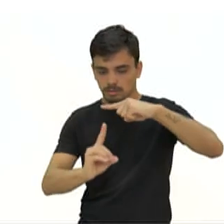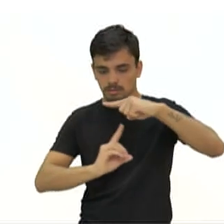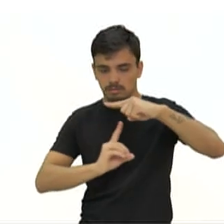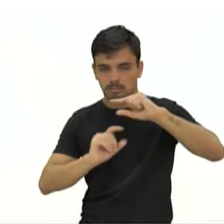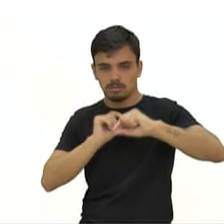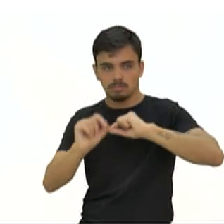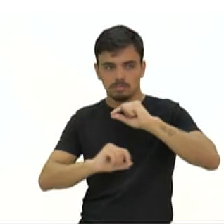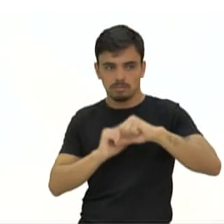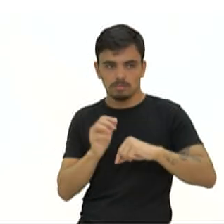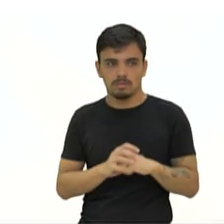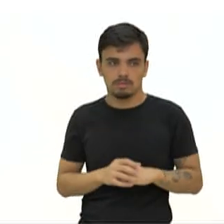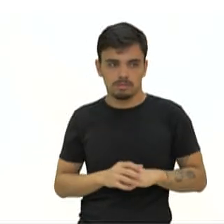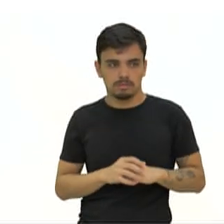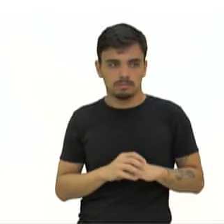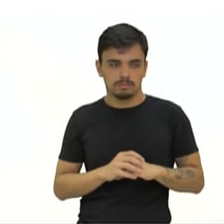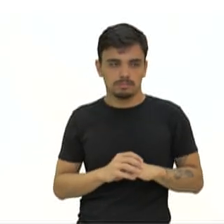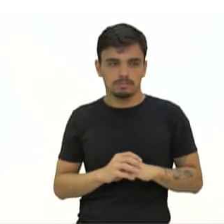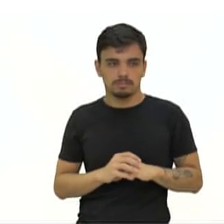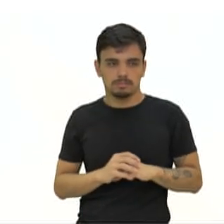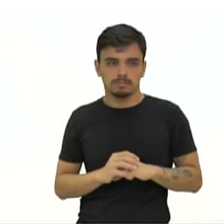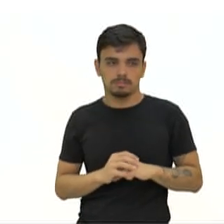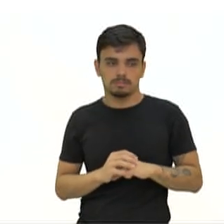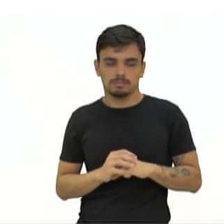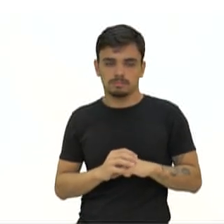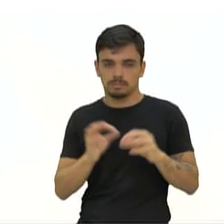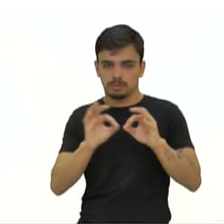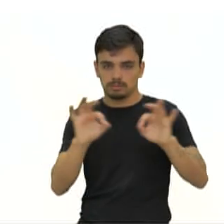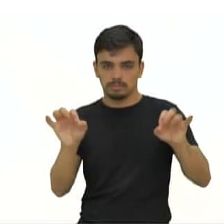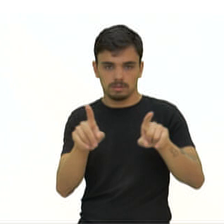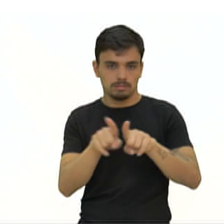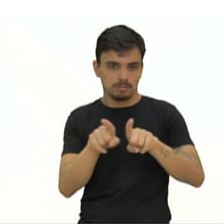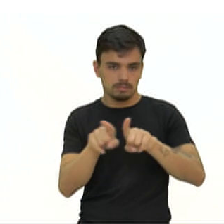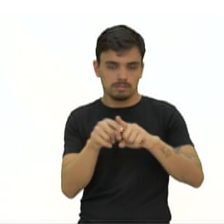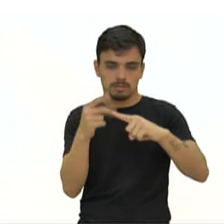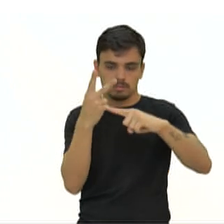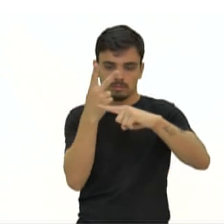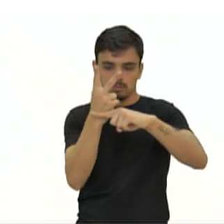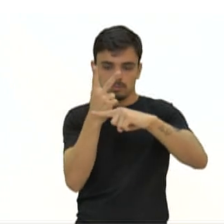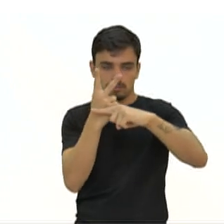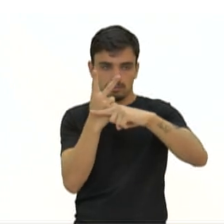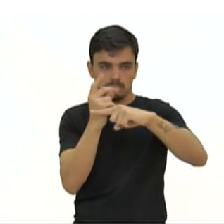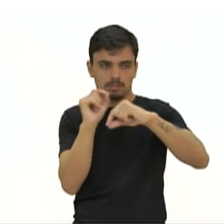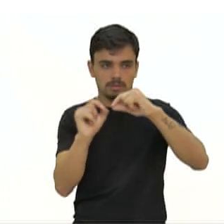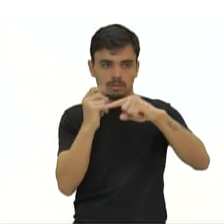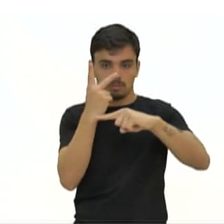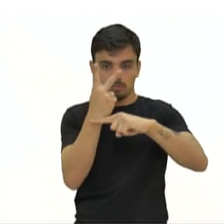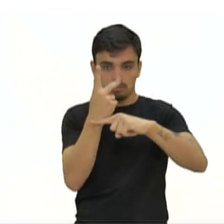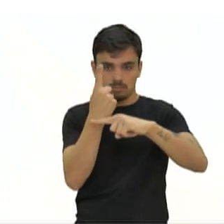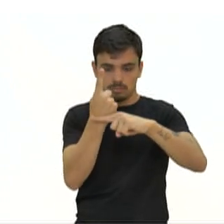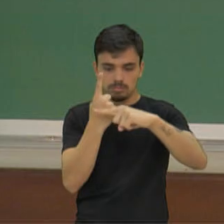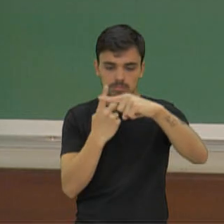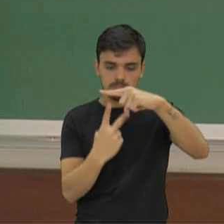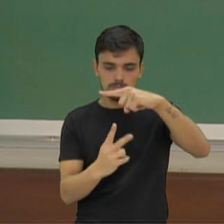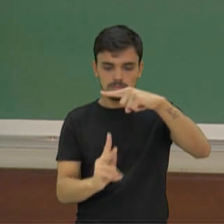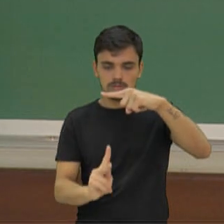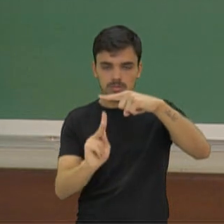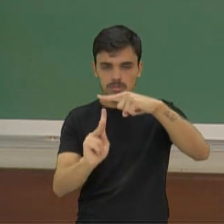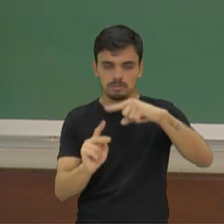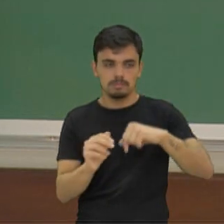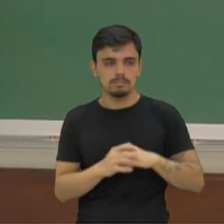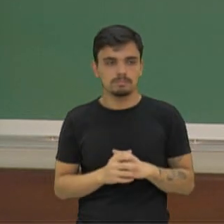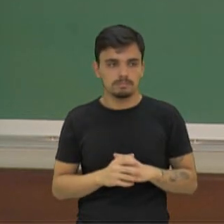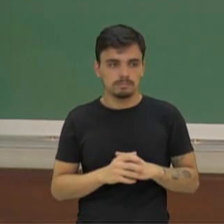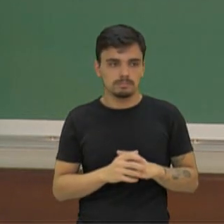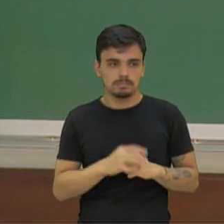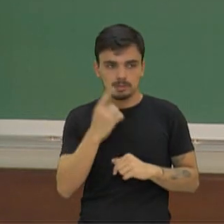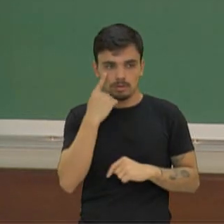soma os numeradores, 2 sobre 4K, simplifica aqui por 2, 1 sobre 2K. Agora eu vou ter que 1 sobre R' é igual a